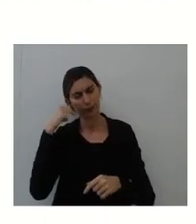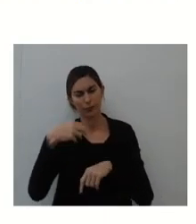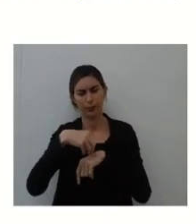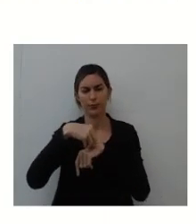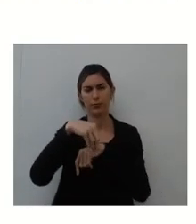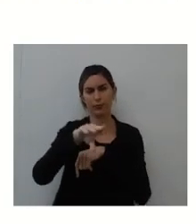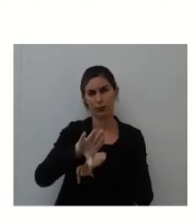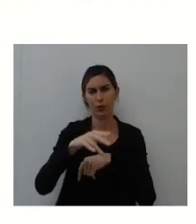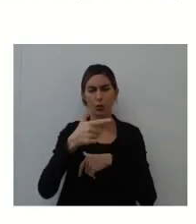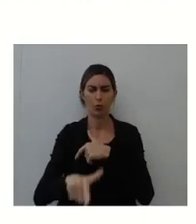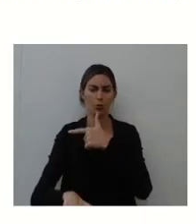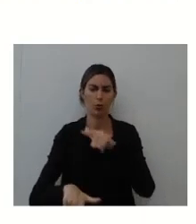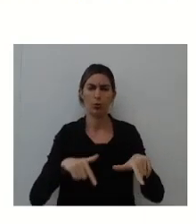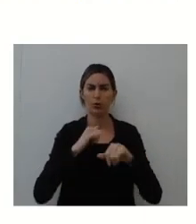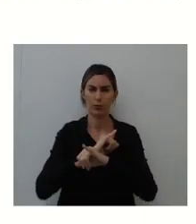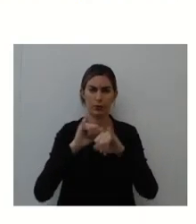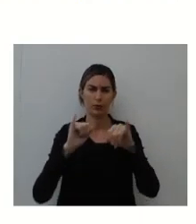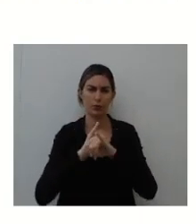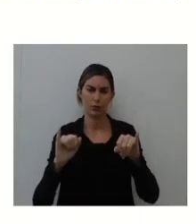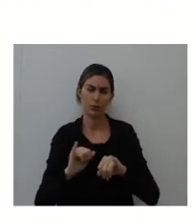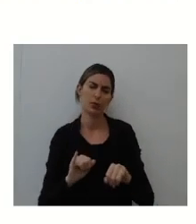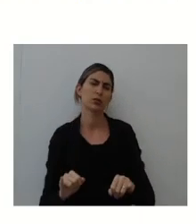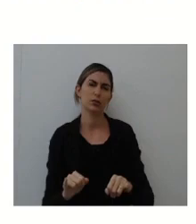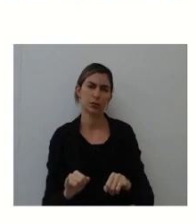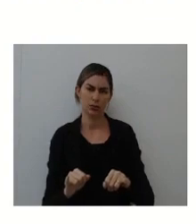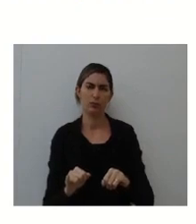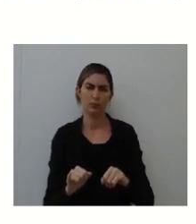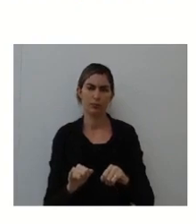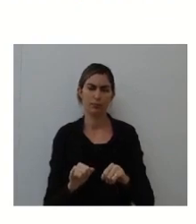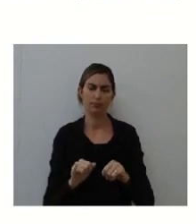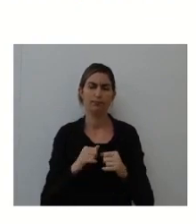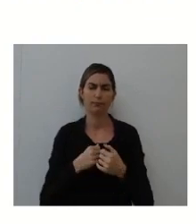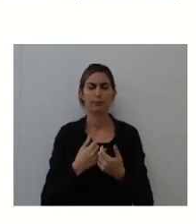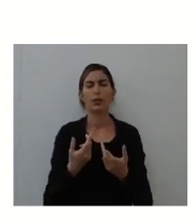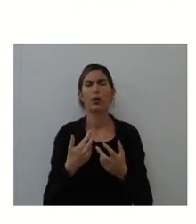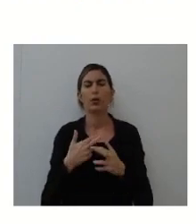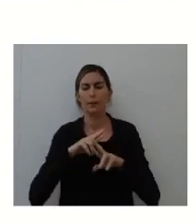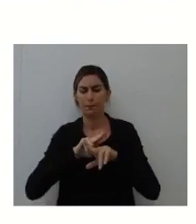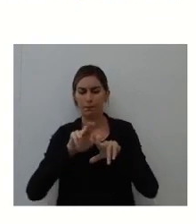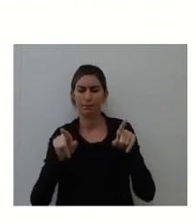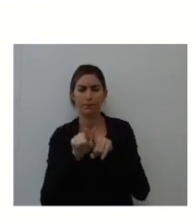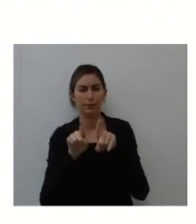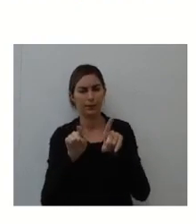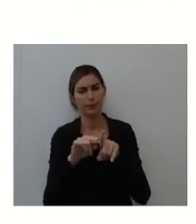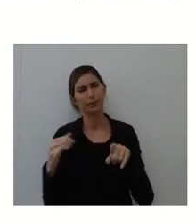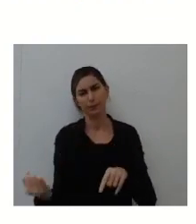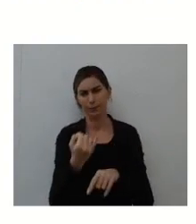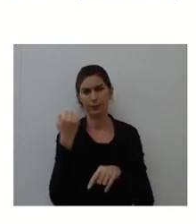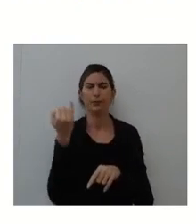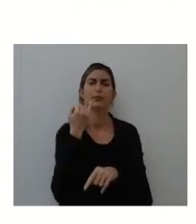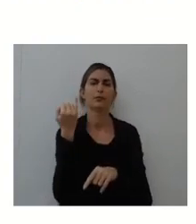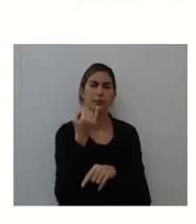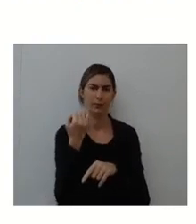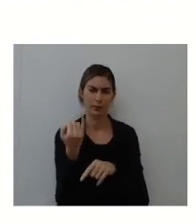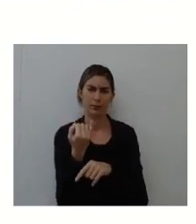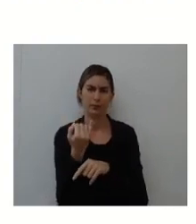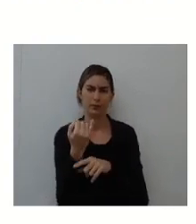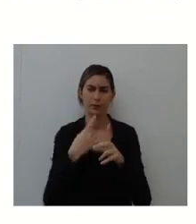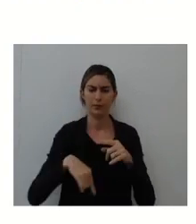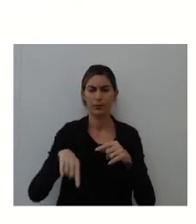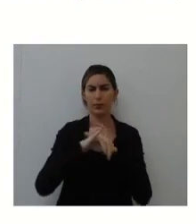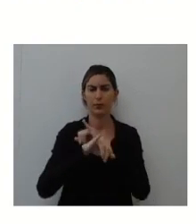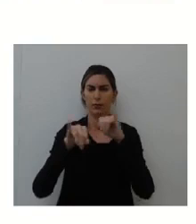traz outras informações, ou seja, informações que são secundárias, também importantes, mas secundárias